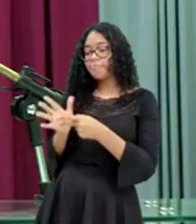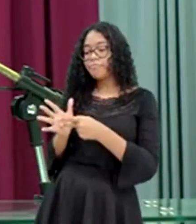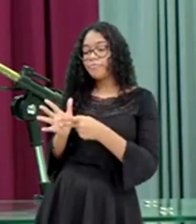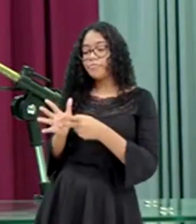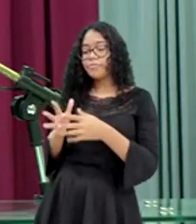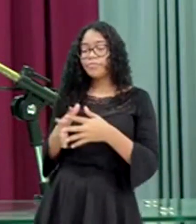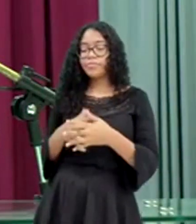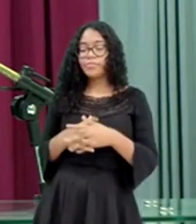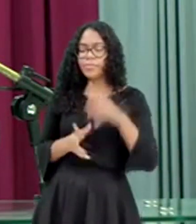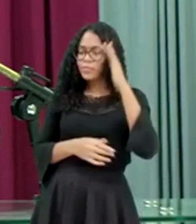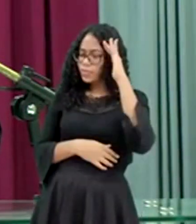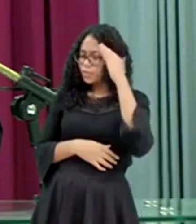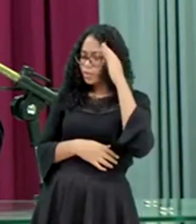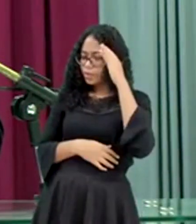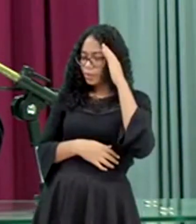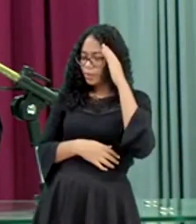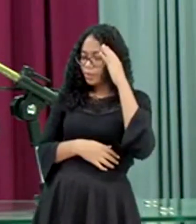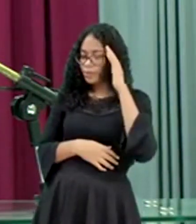Entendeu?